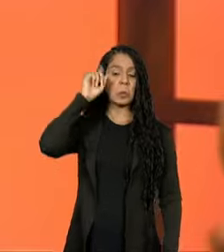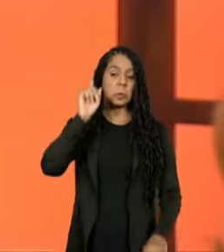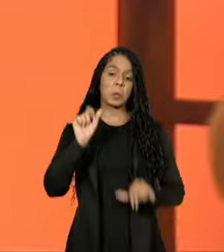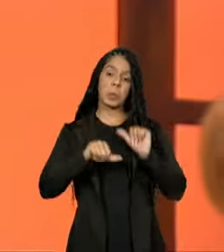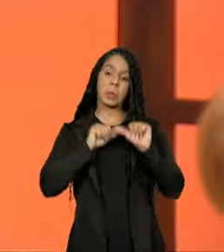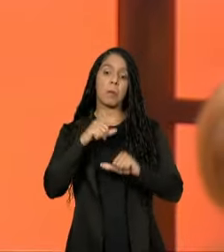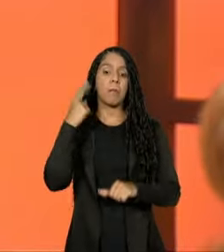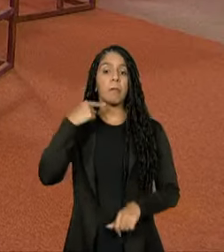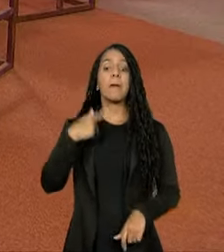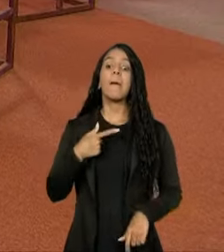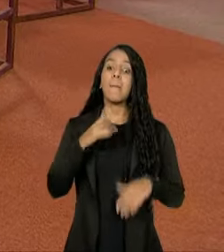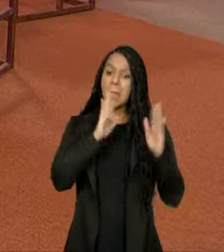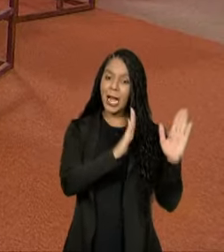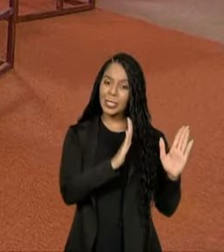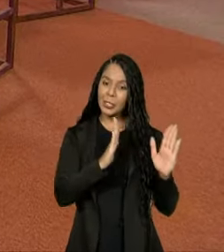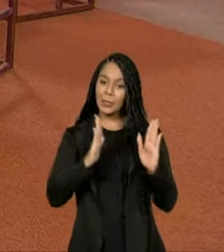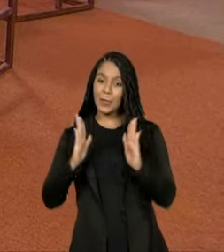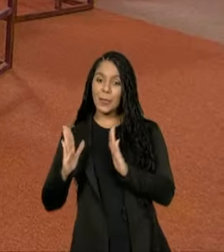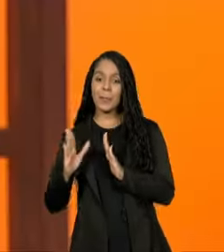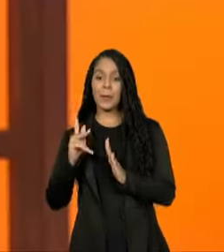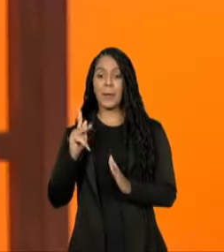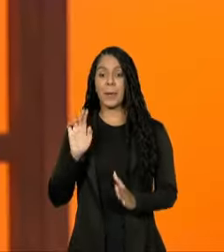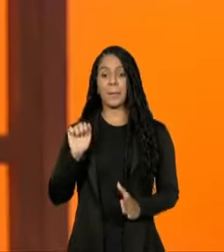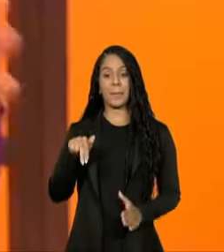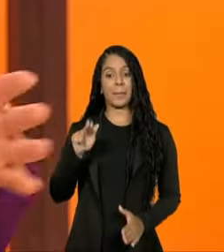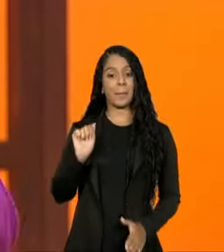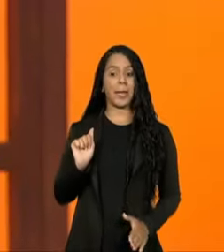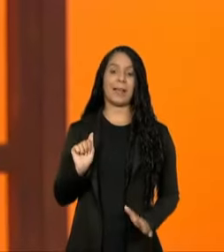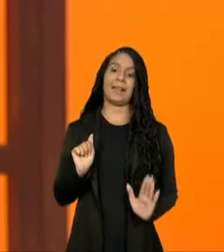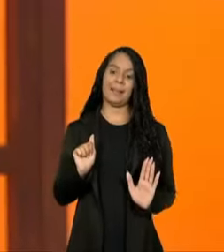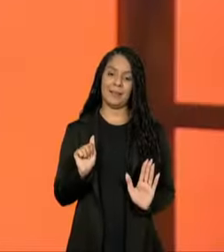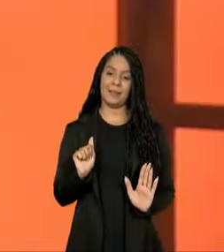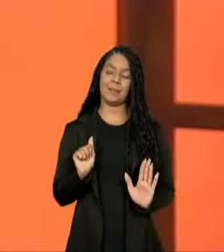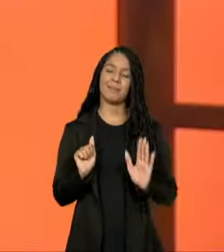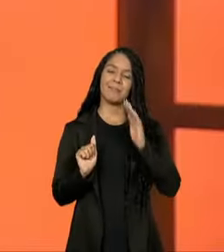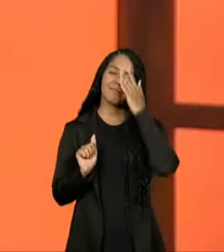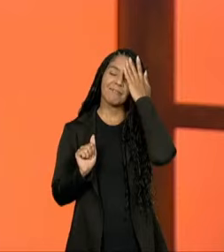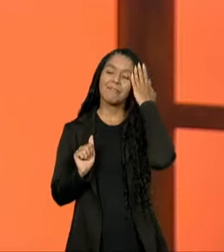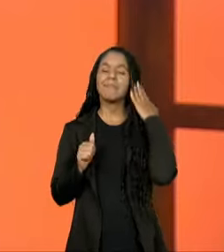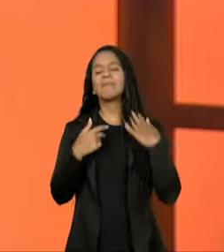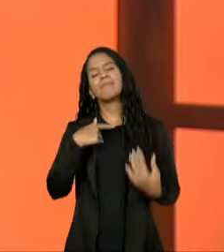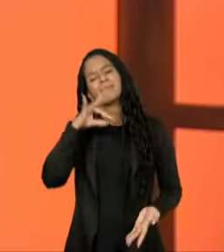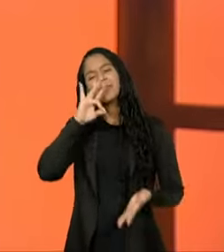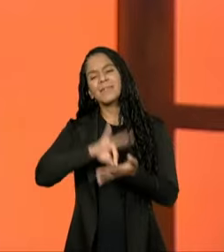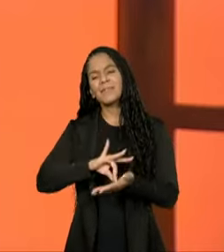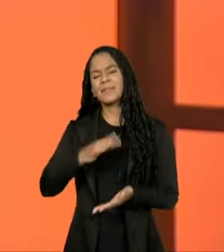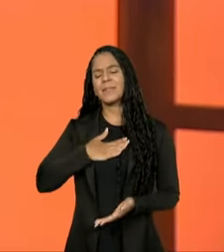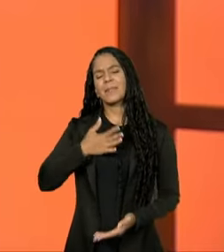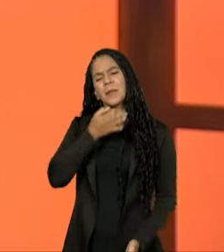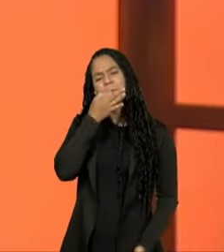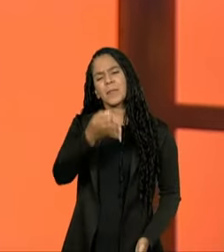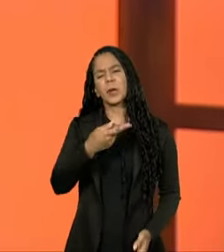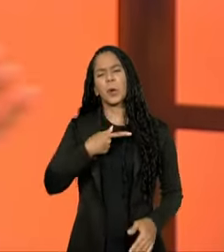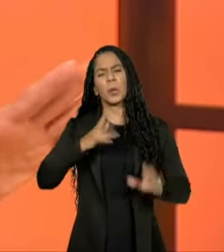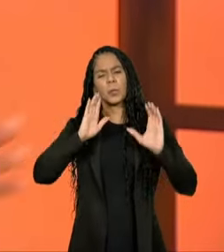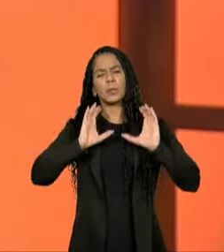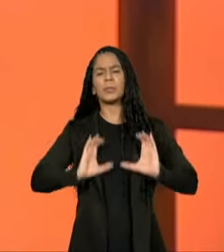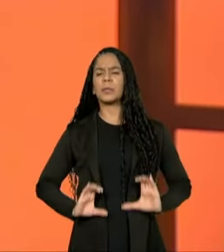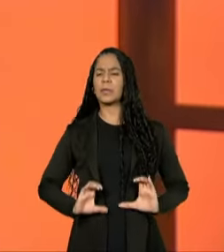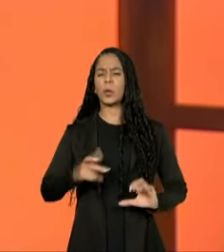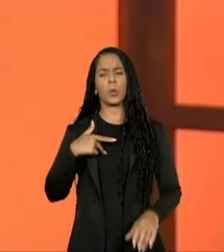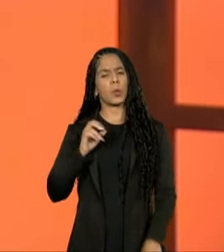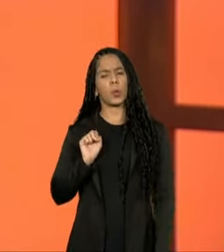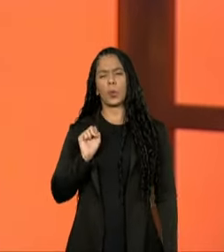advogado. Mas cumpriu pena, sabe? Eu acho que é importante falar isso também. Mas eu acho que essa pena, sinceramente, minha opinião, como cidadão, não